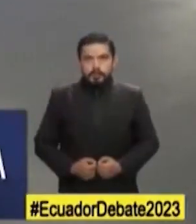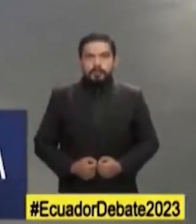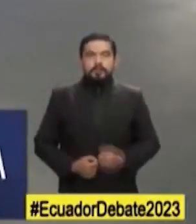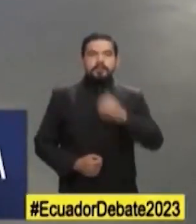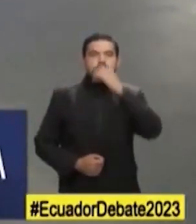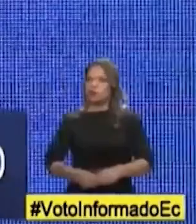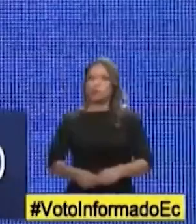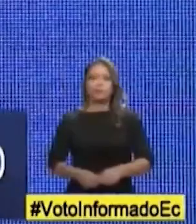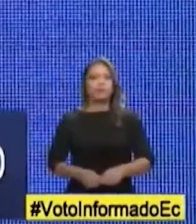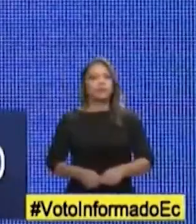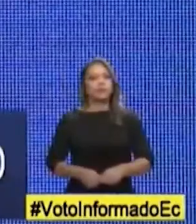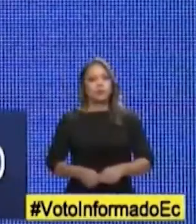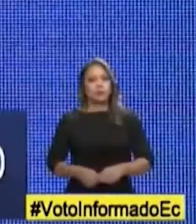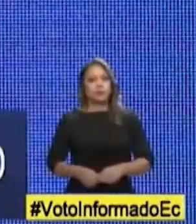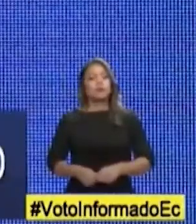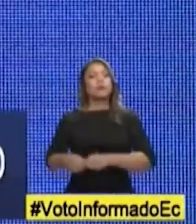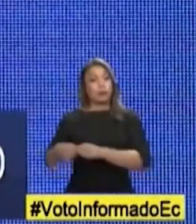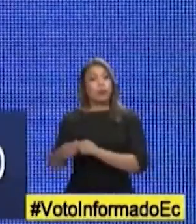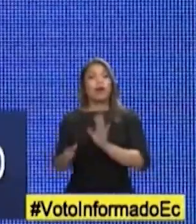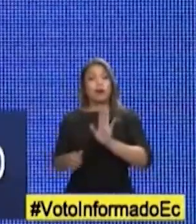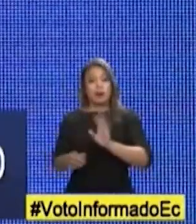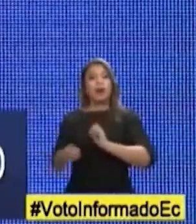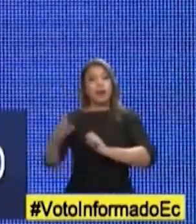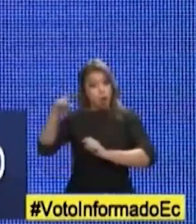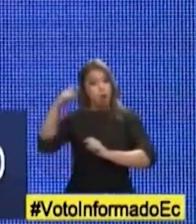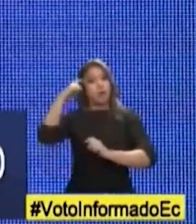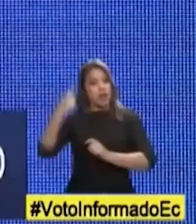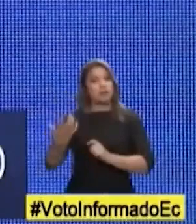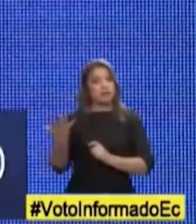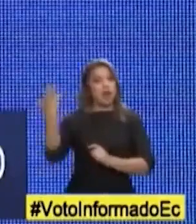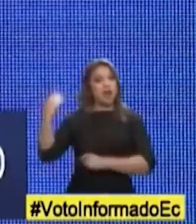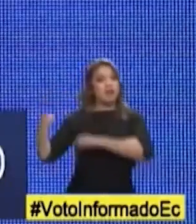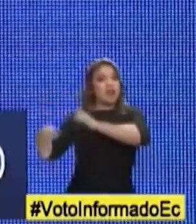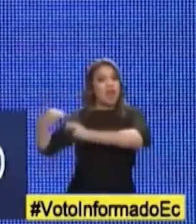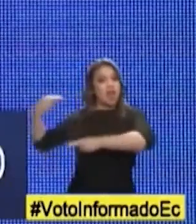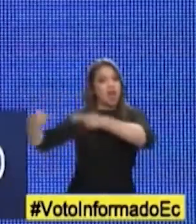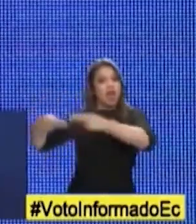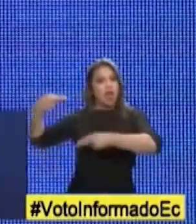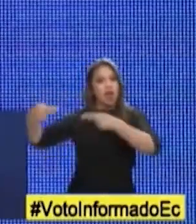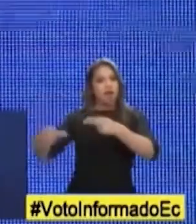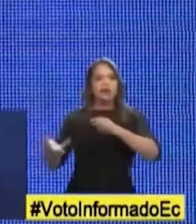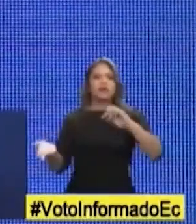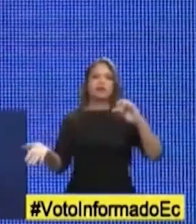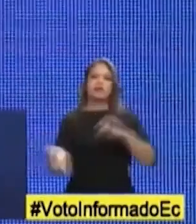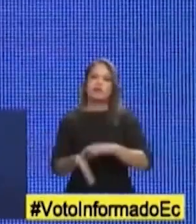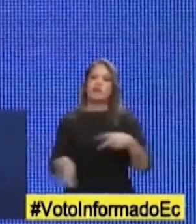Villavicencio, com promessas de combater o aumento da violência e da insegurança no país.